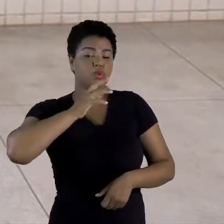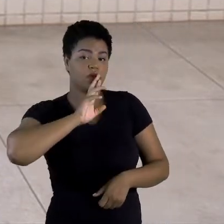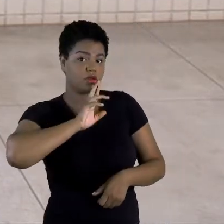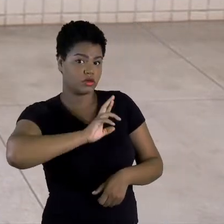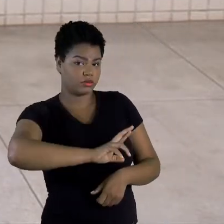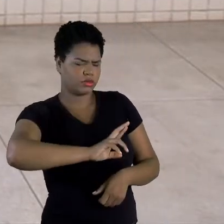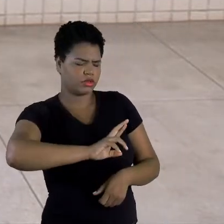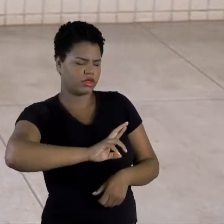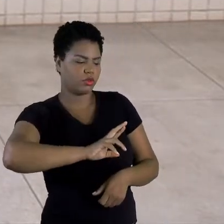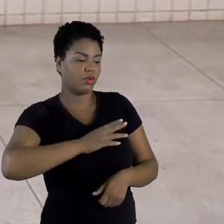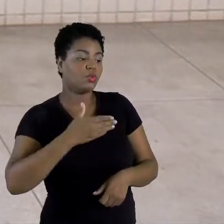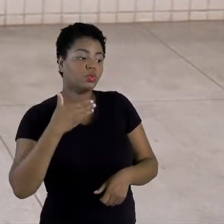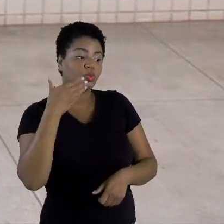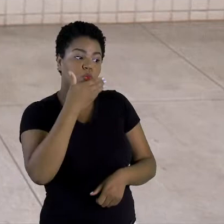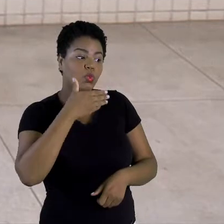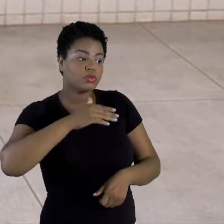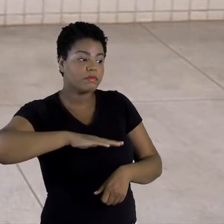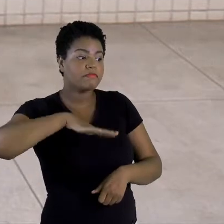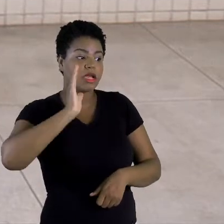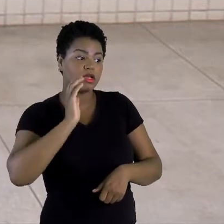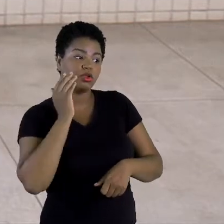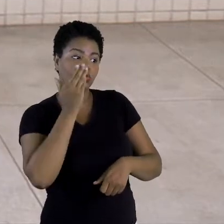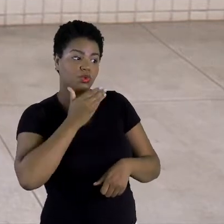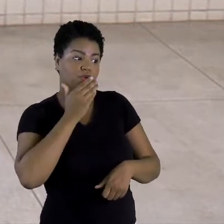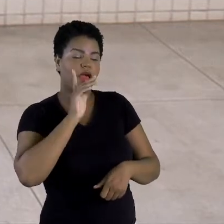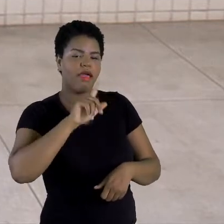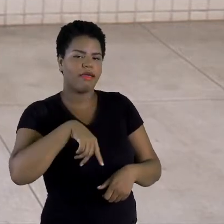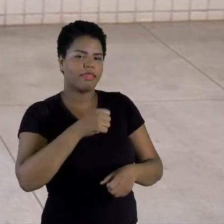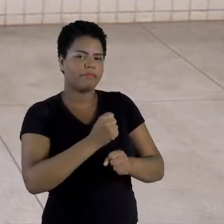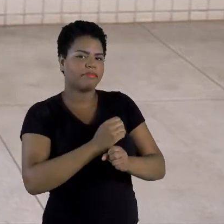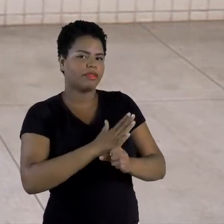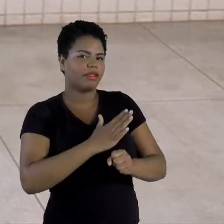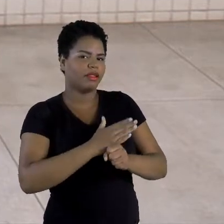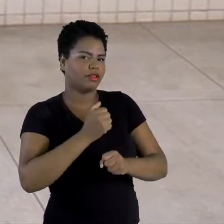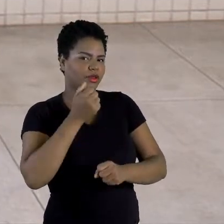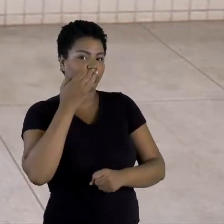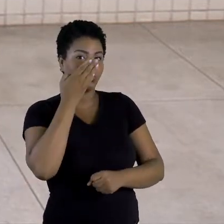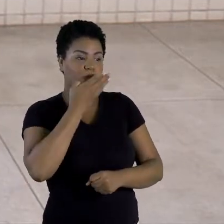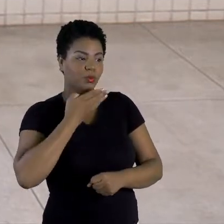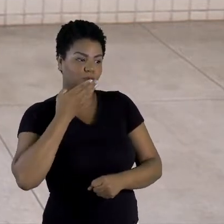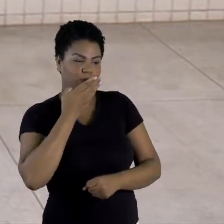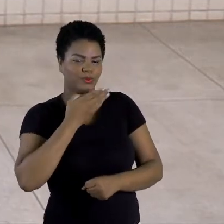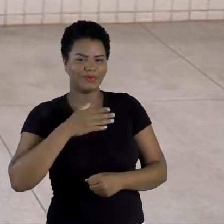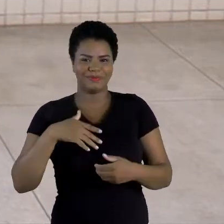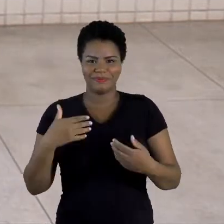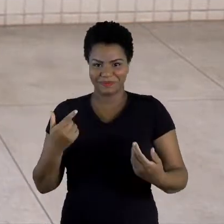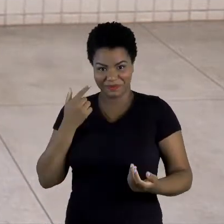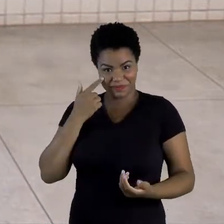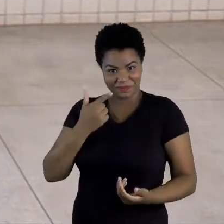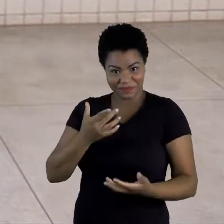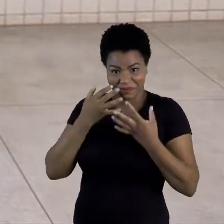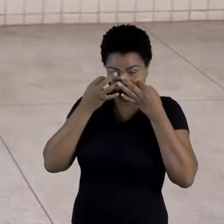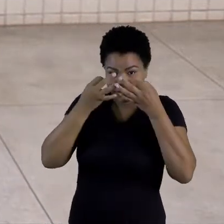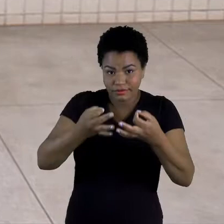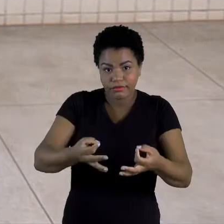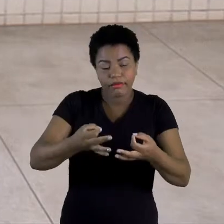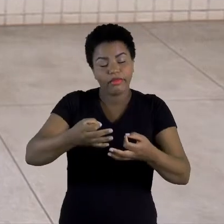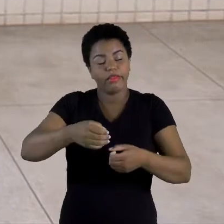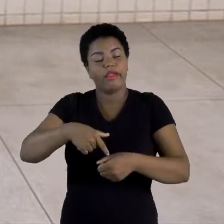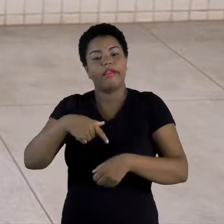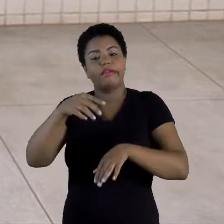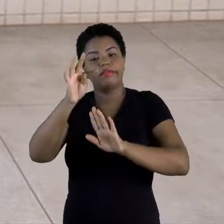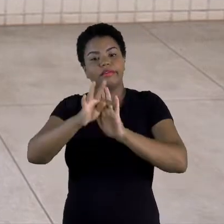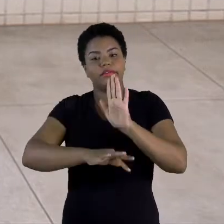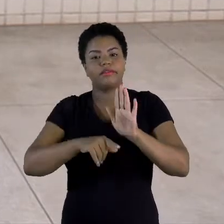mais doce é o doce da batata doce. É um texto que está em domínio público. Prestar atenção, nesse pequeno texto tem